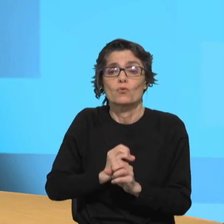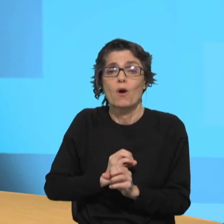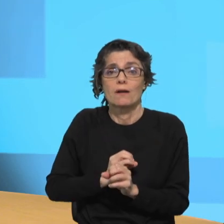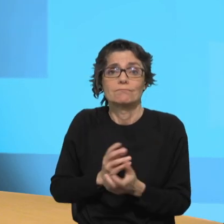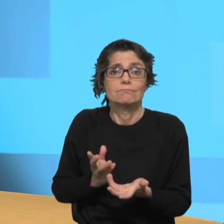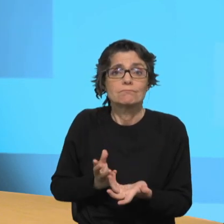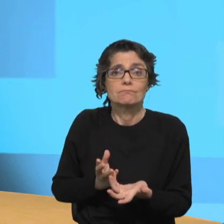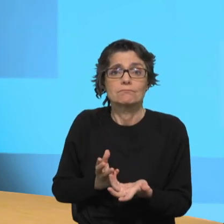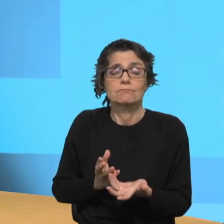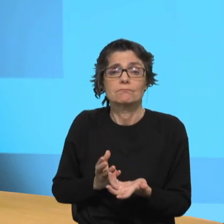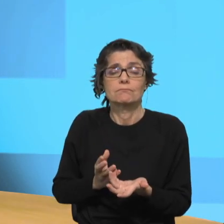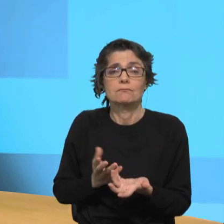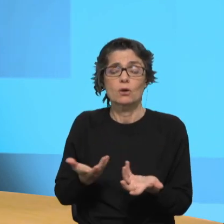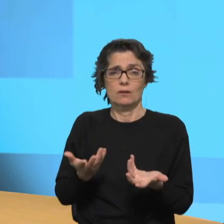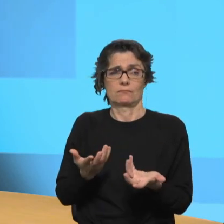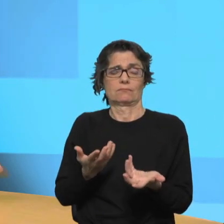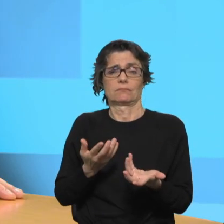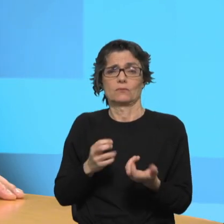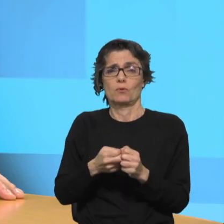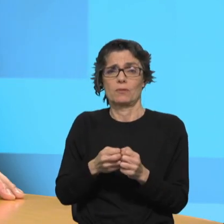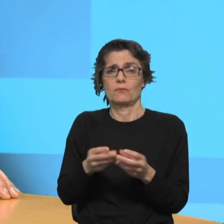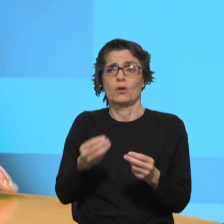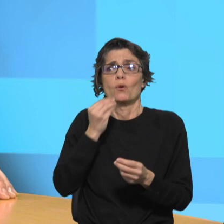E esse problema, para o contrariar, de que forma é que é possível atrair